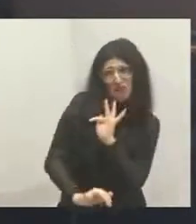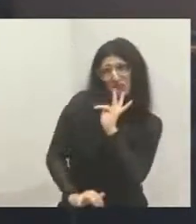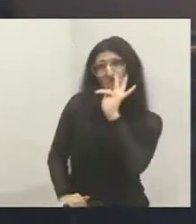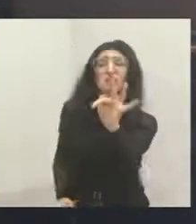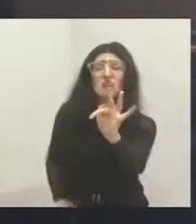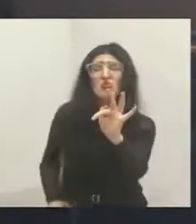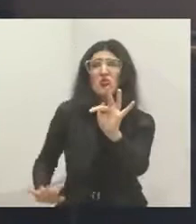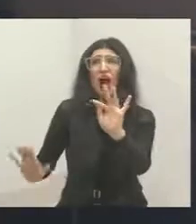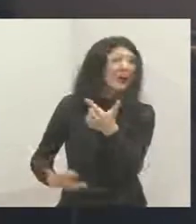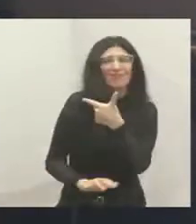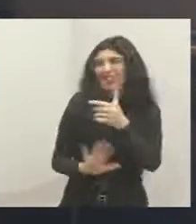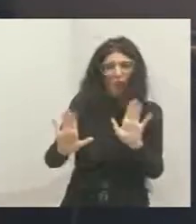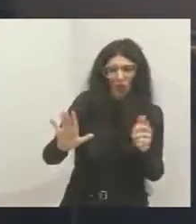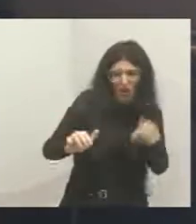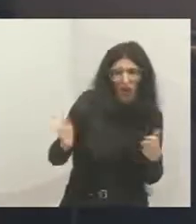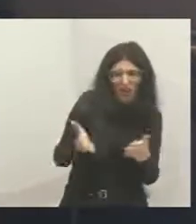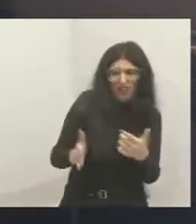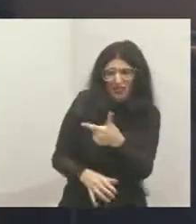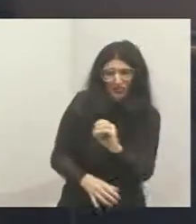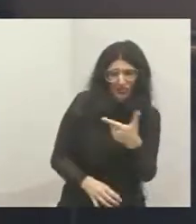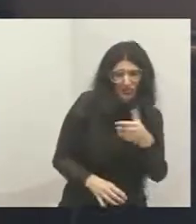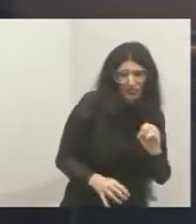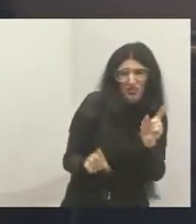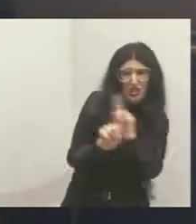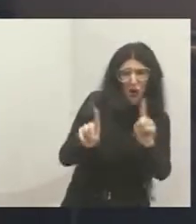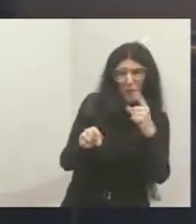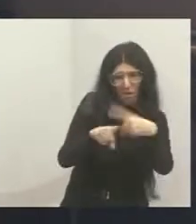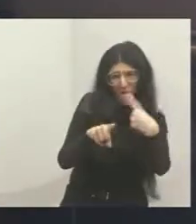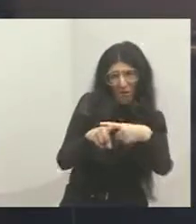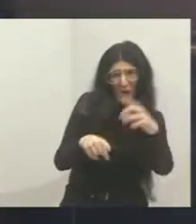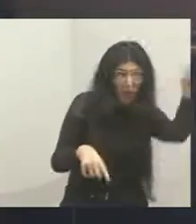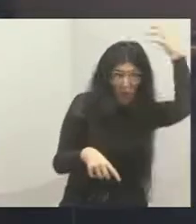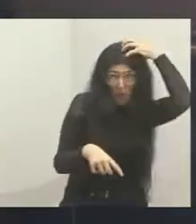2020 também não. Vamos deixar para 2021.